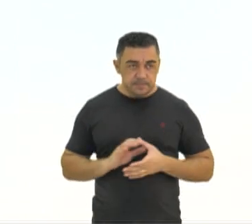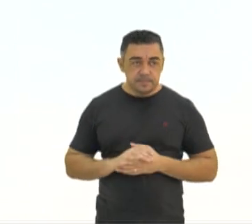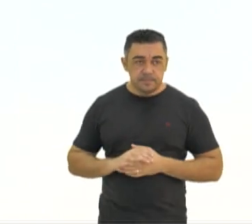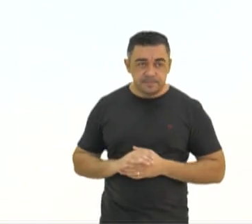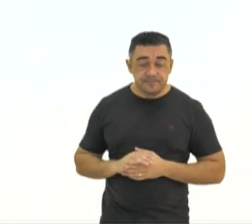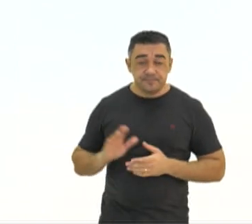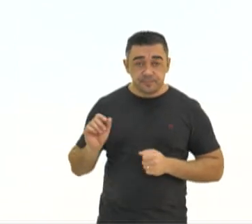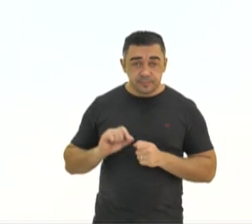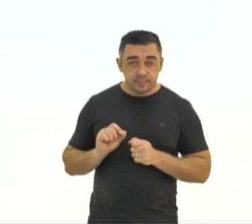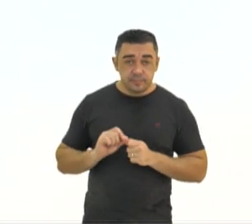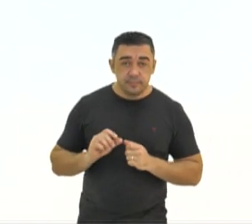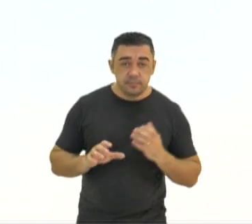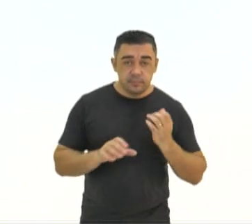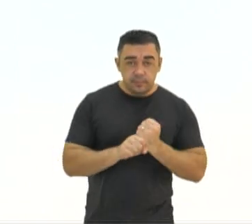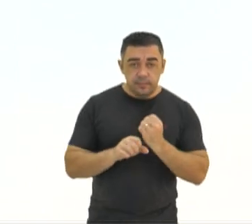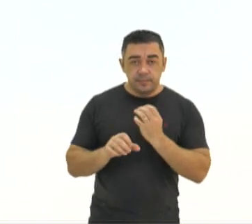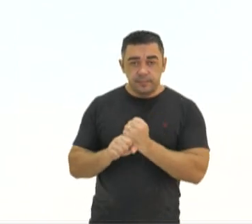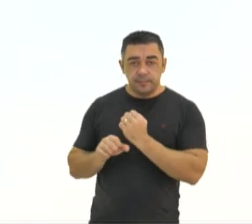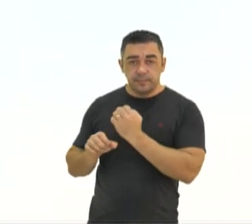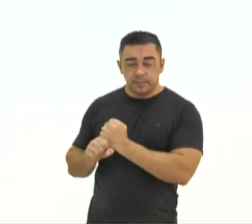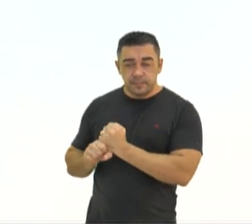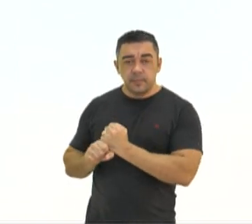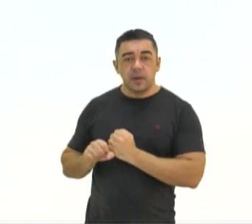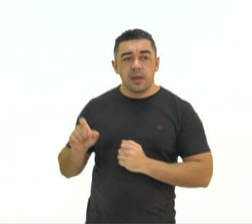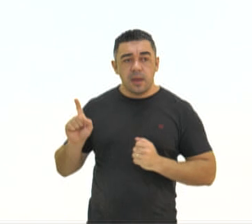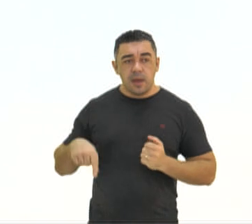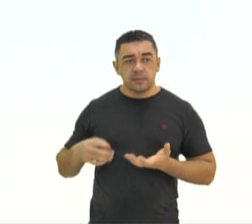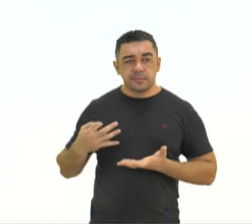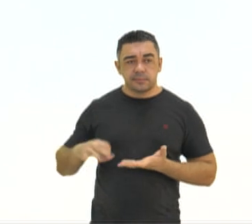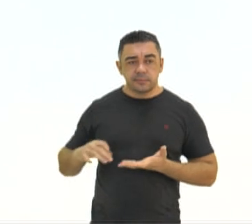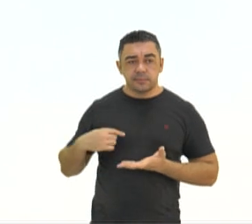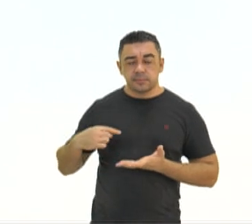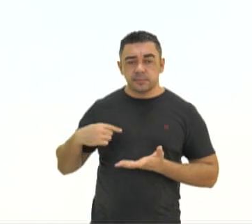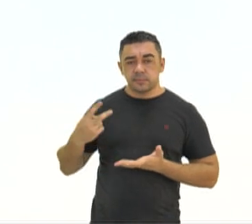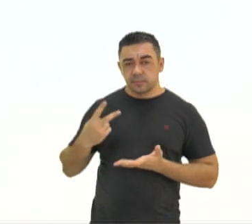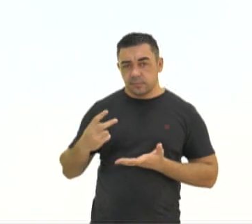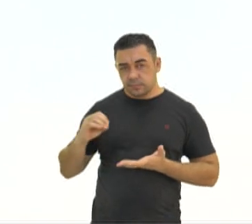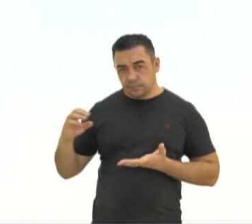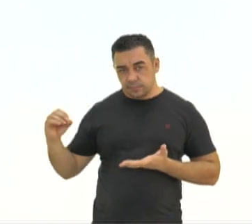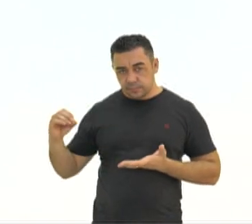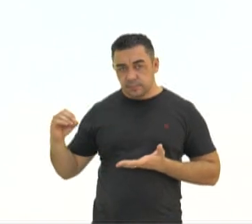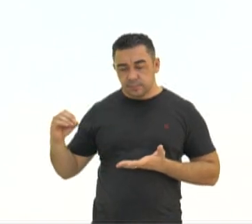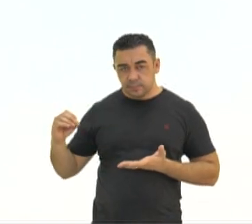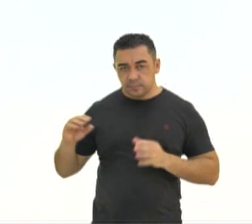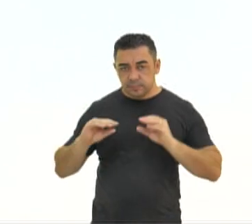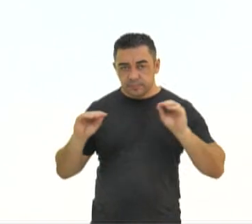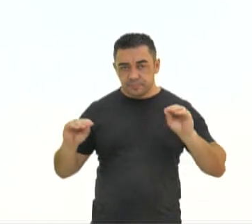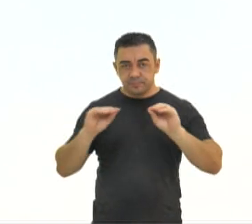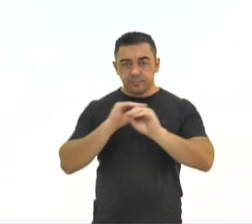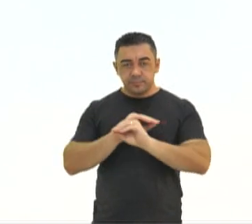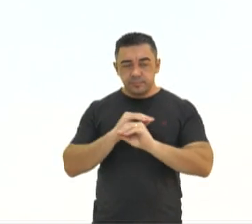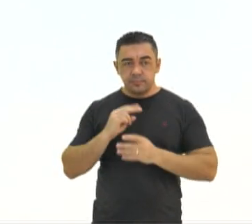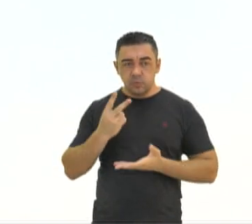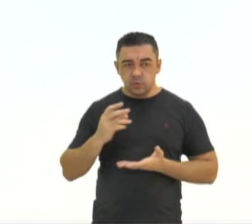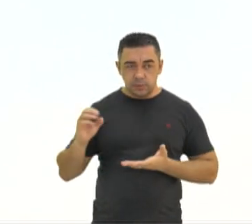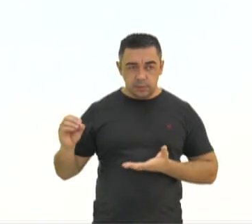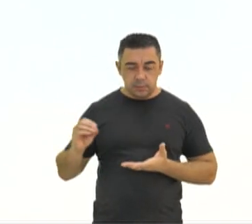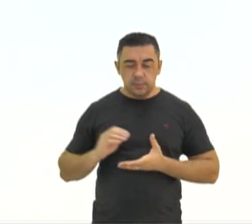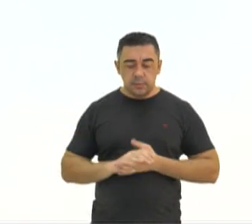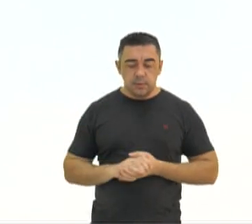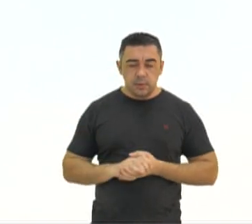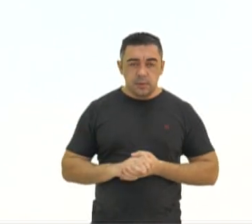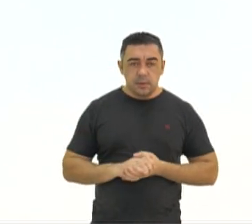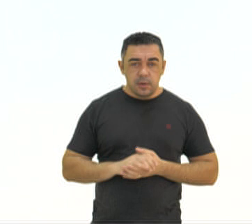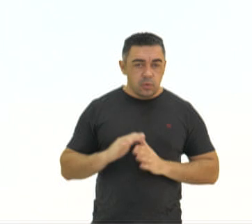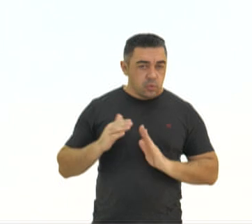E somando 5A mais 10B e 50C, eu tenho a minha equação, que é igual a 200, que é o valor